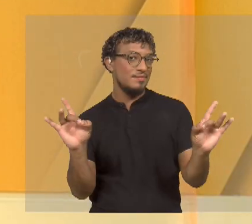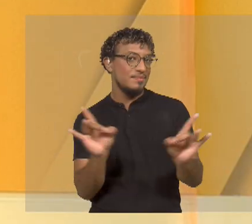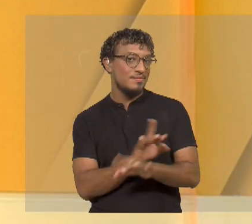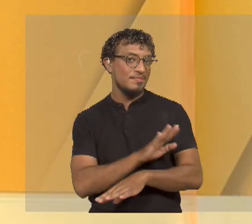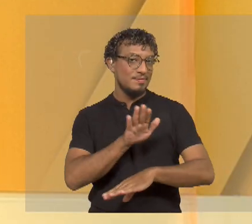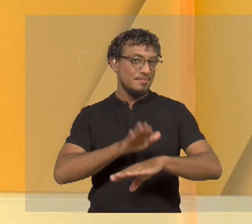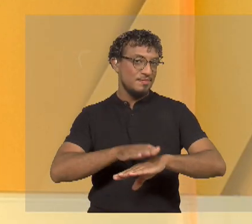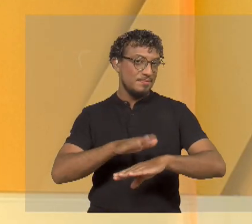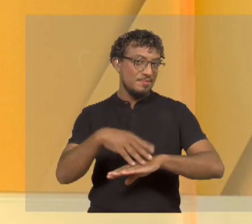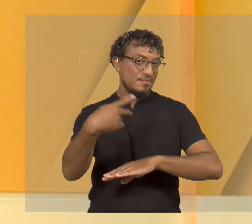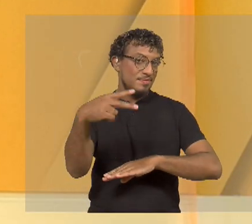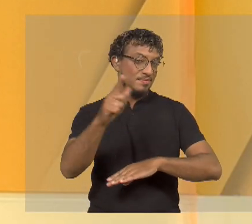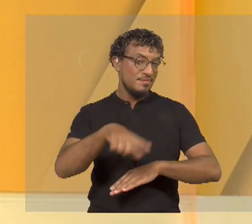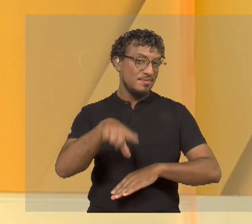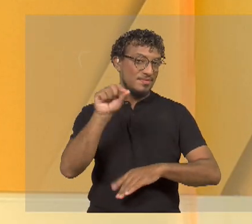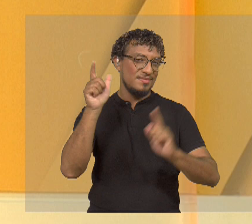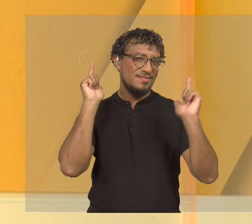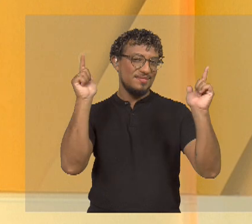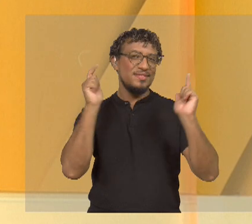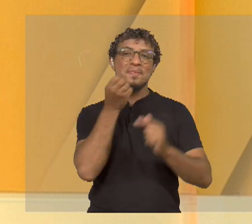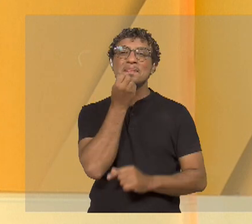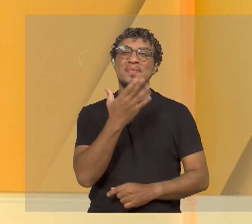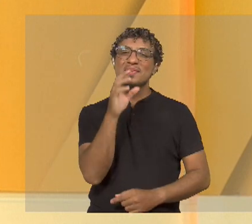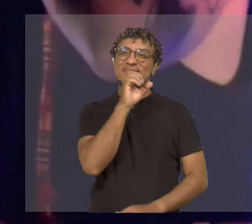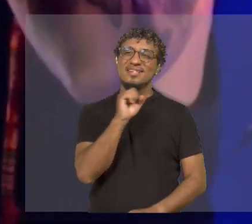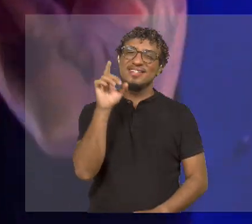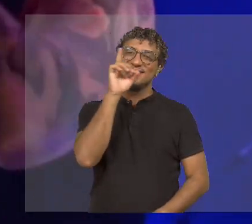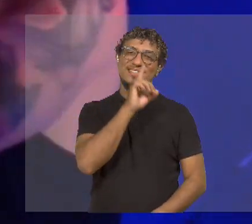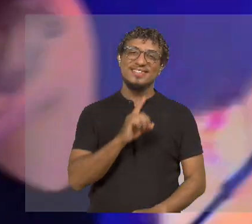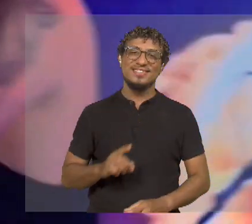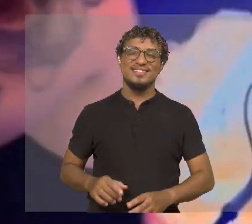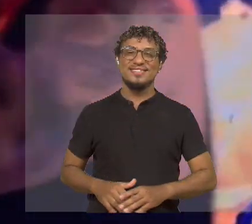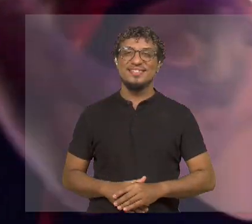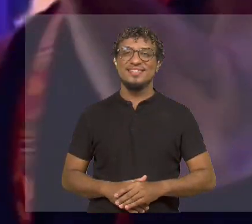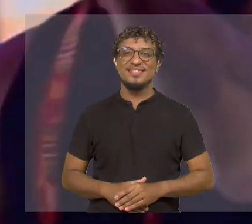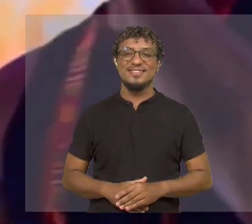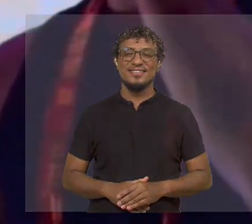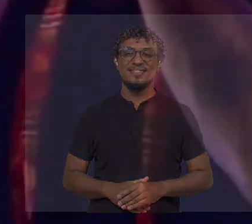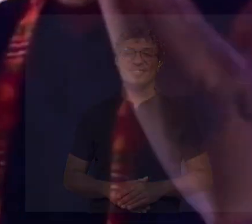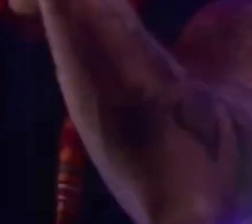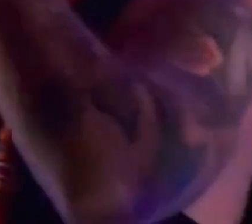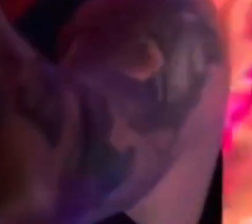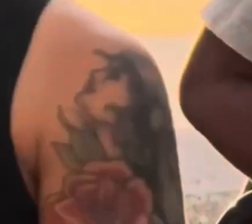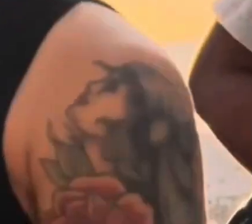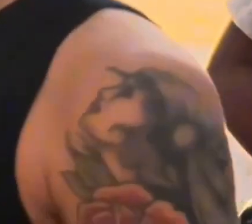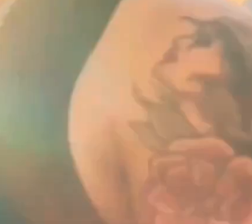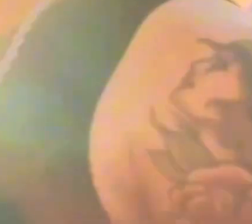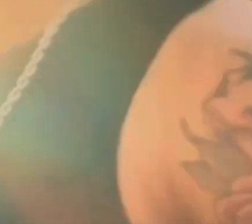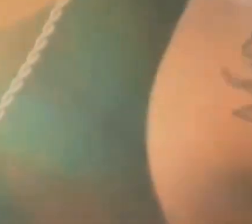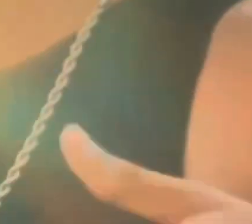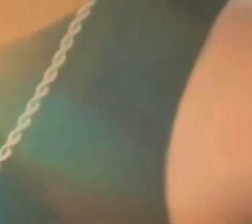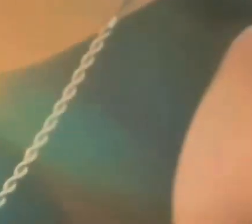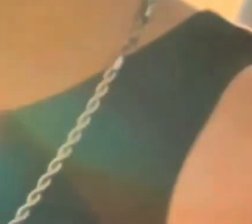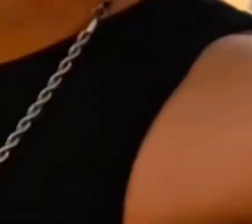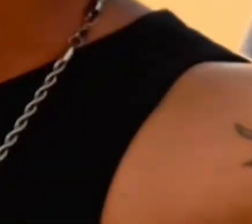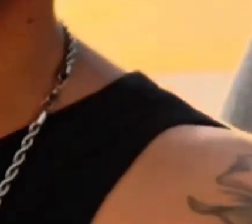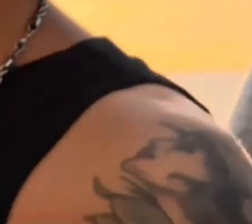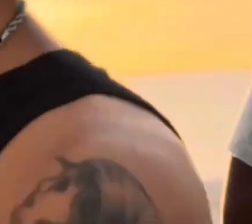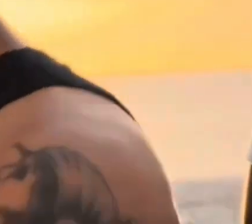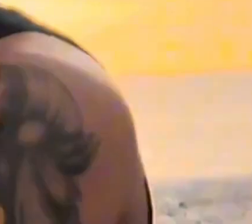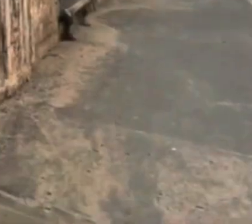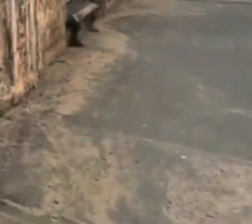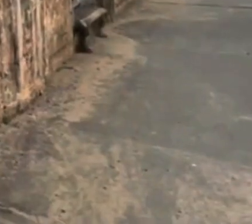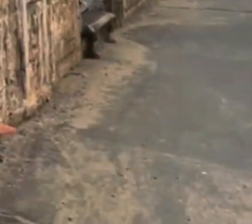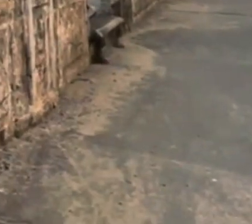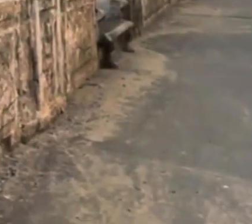com você. Se divirta e bom final de semana. Traçando o caminho com os meus irmãos. Com a brisa na mente e já